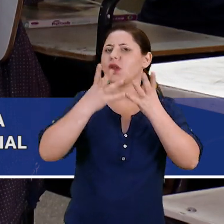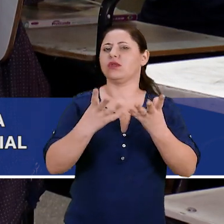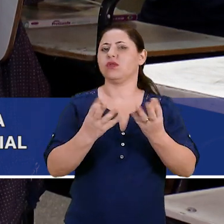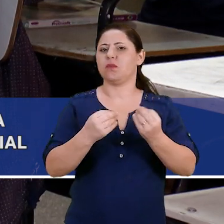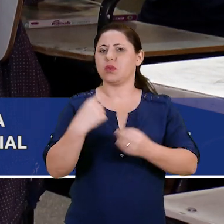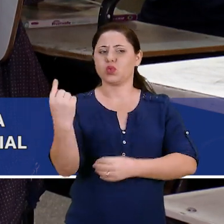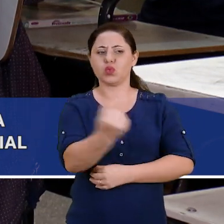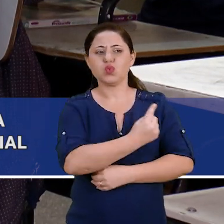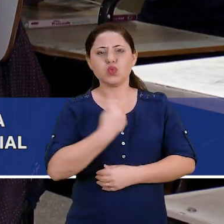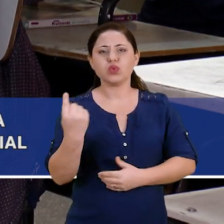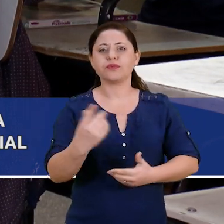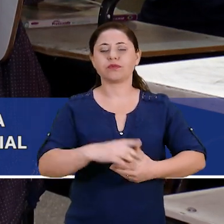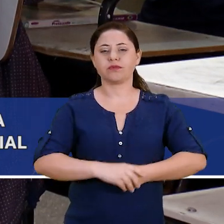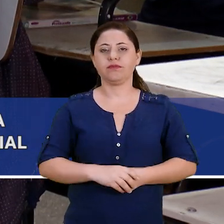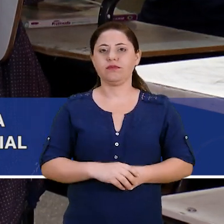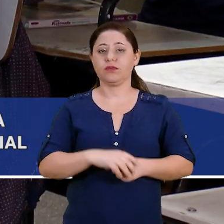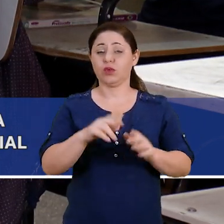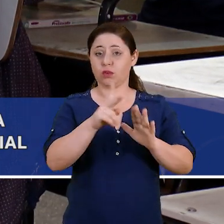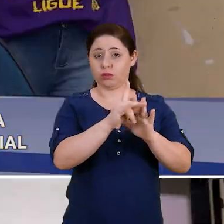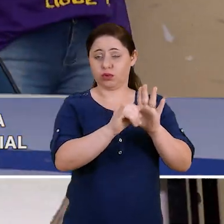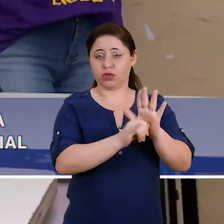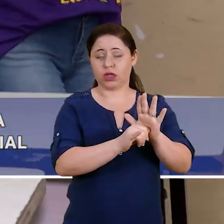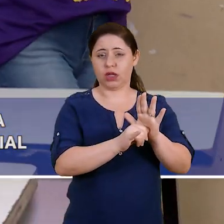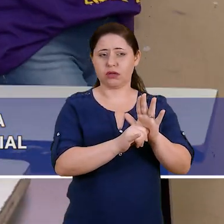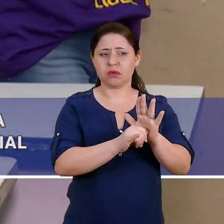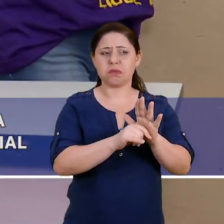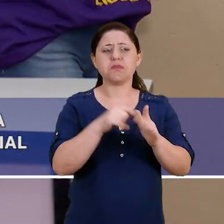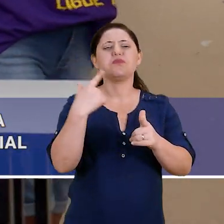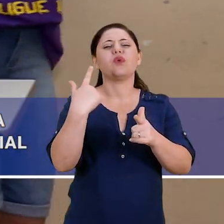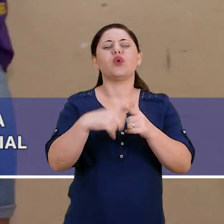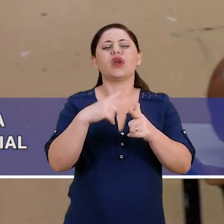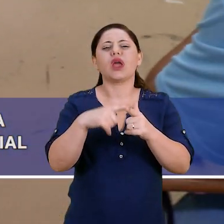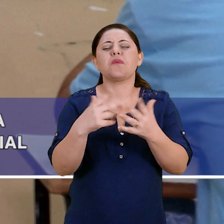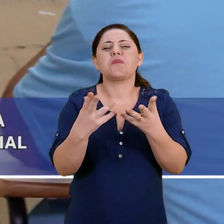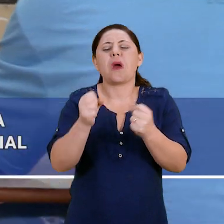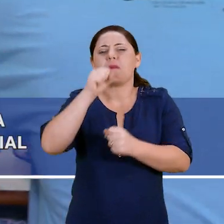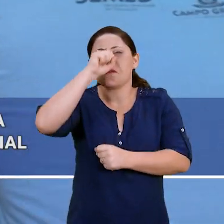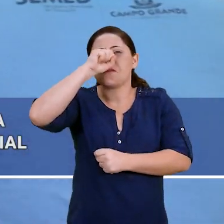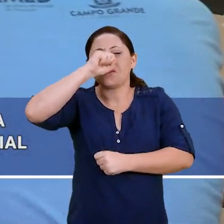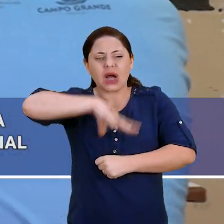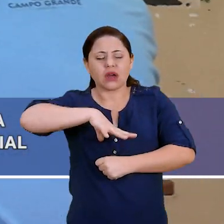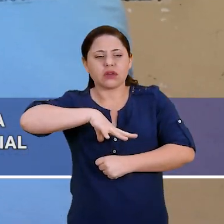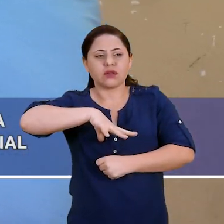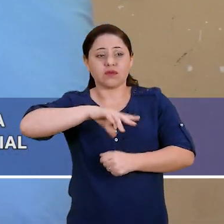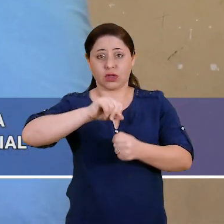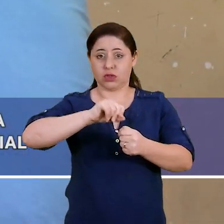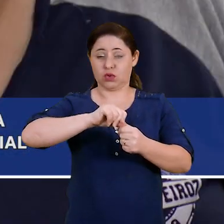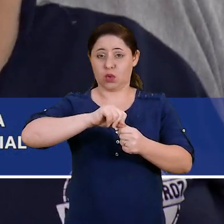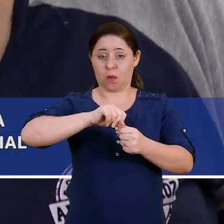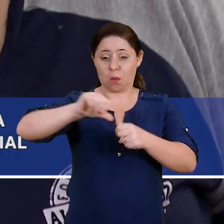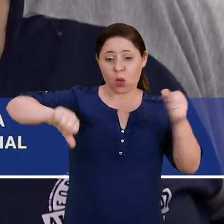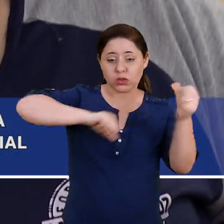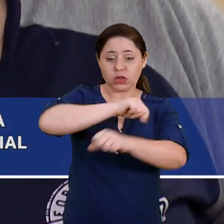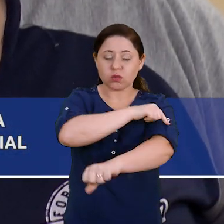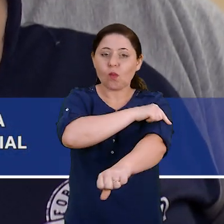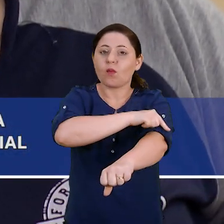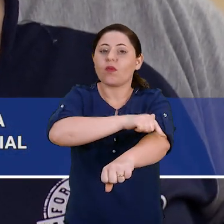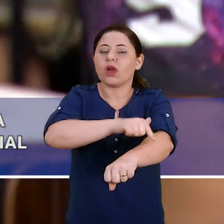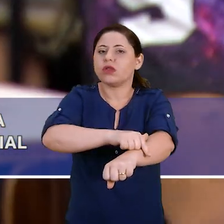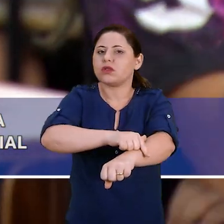preocupado, né? Tem preocupado a gente. O projeto Para Que Tanta Violência induziu mudança de